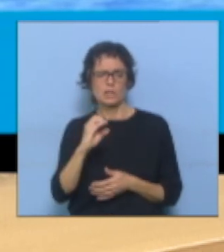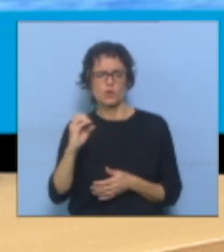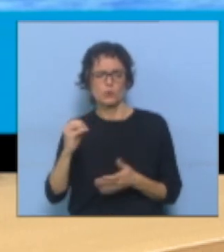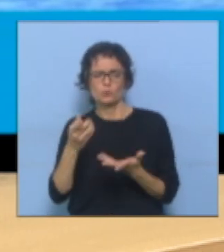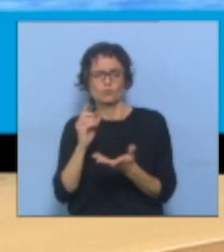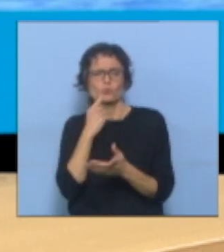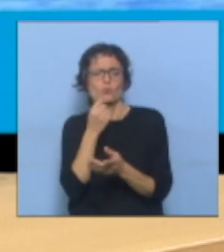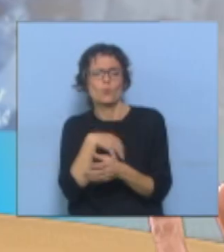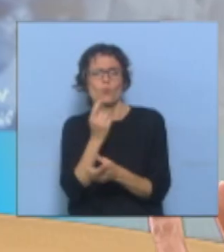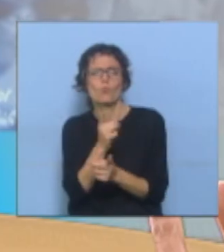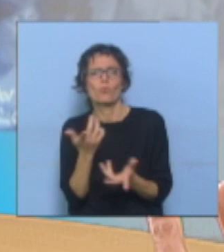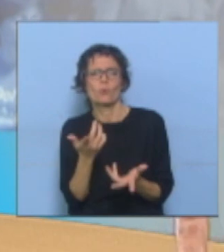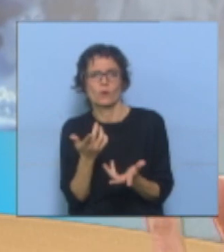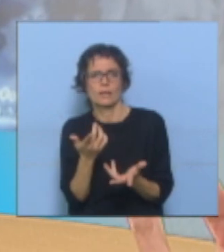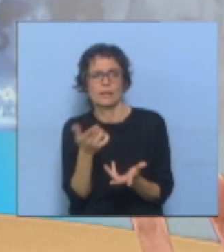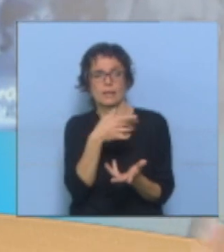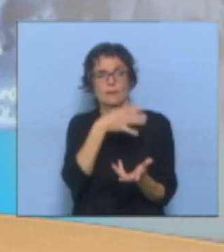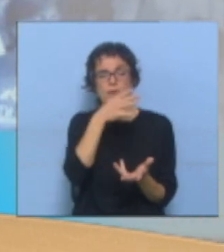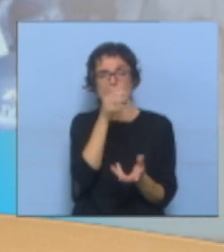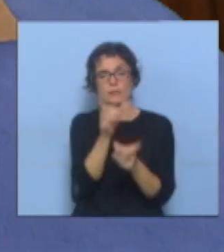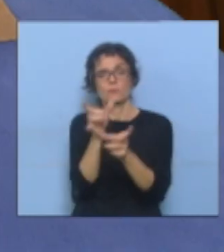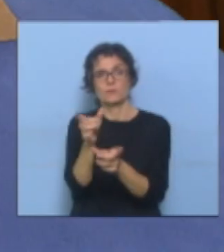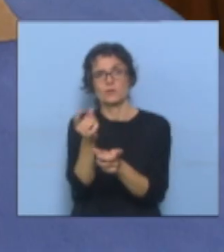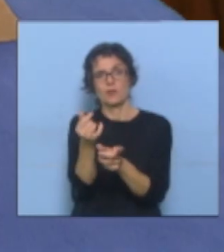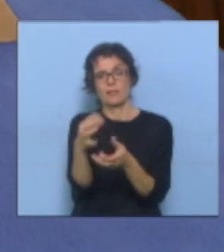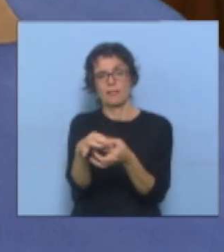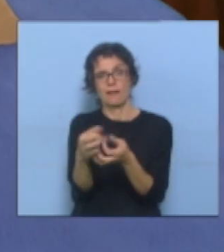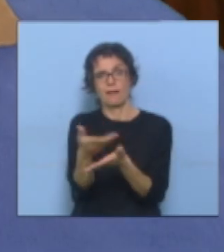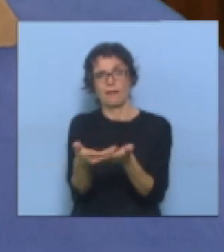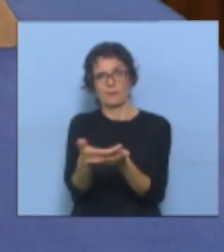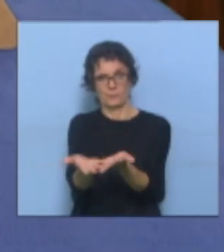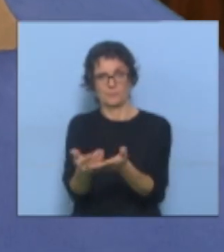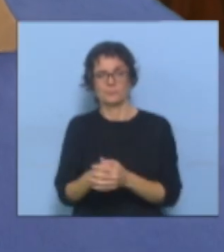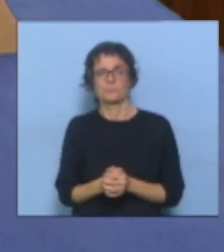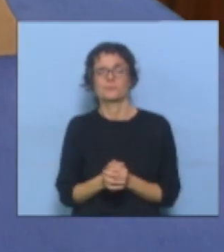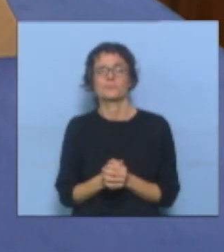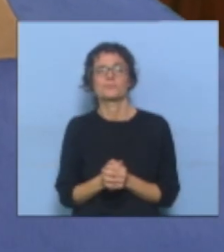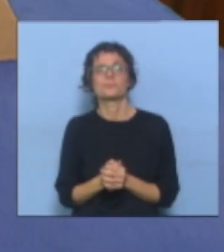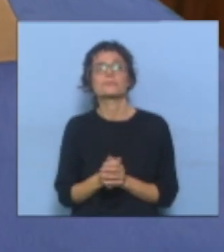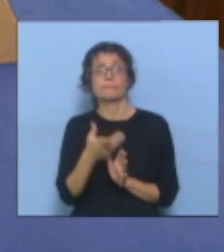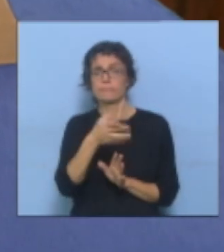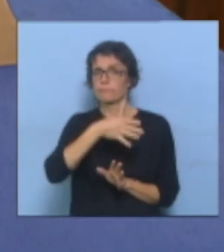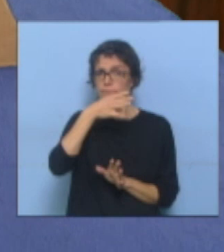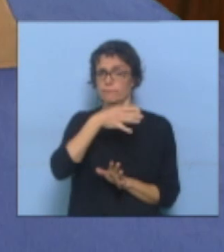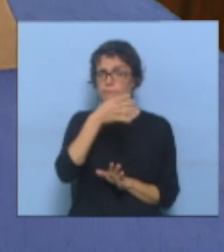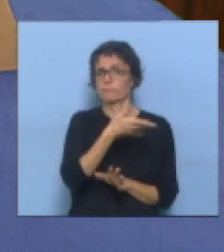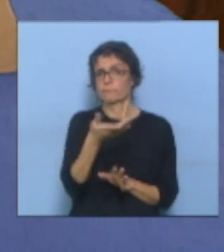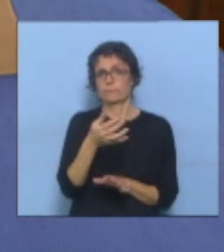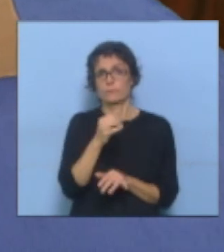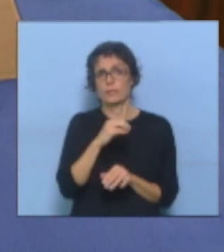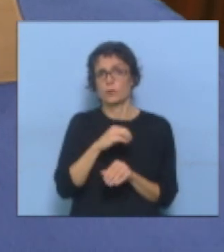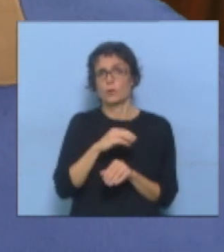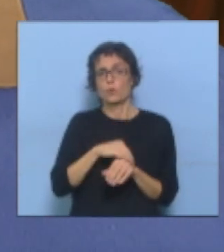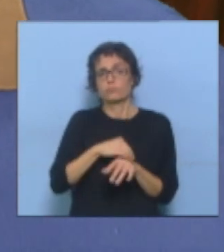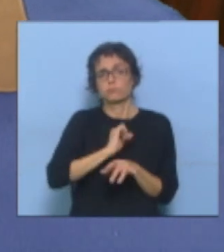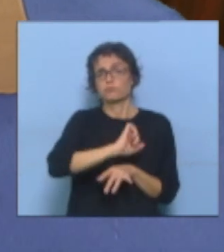próprio... O clássico é um economista não jovem? É um economista mais tradicional, exatamente, e, portanto, ele vem dar o seu testemunho pessoal. Como é que, no